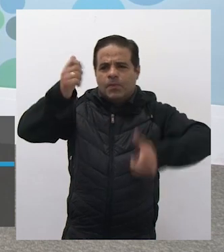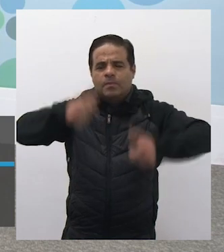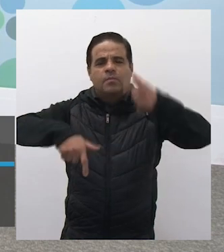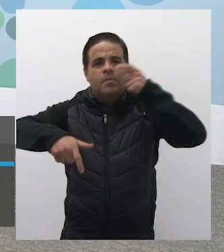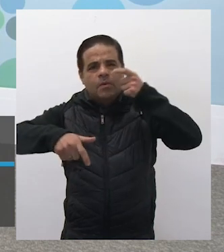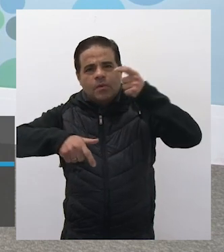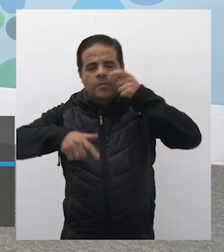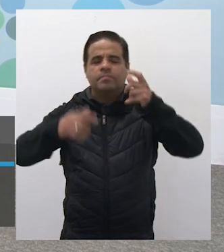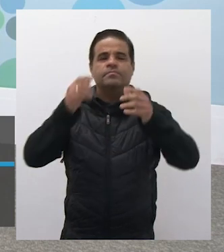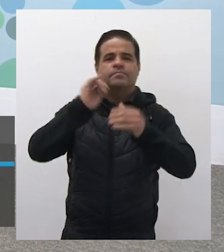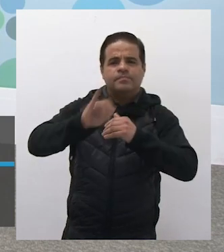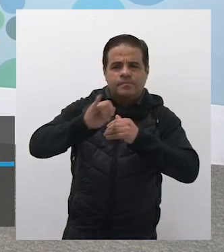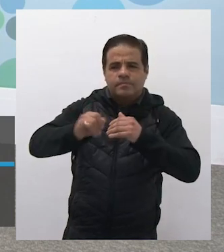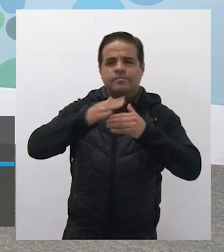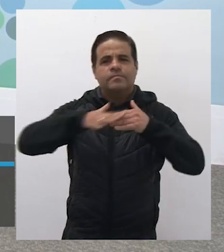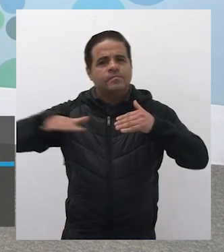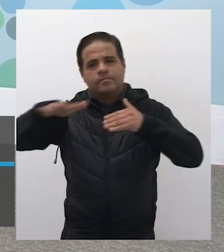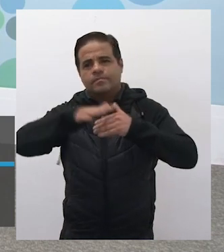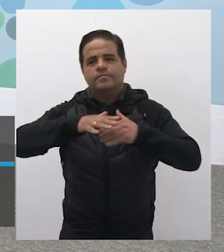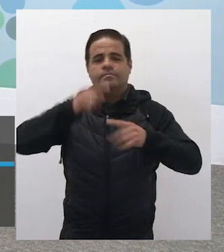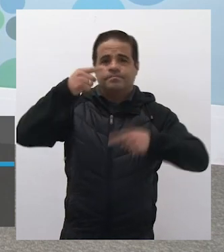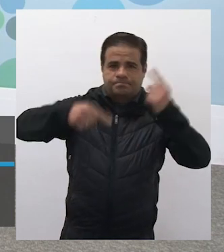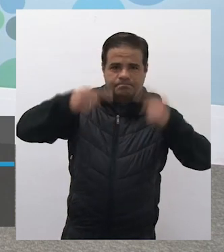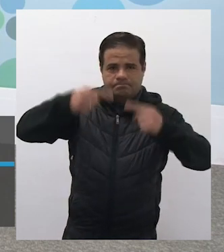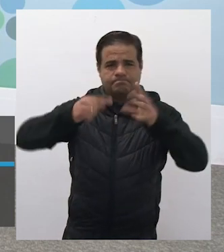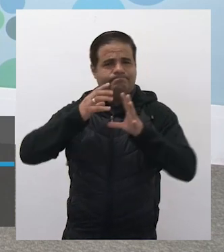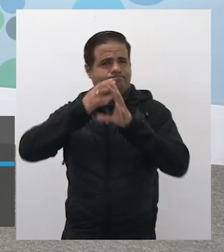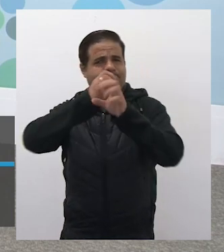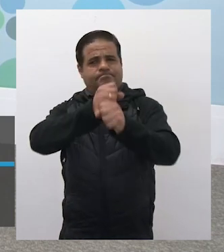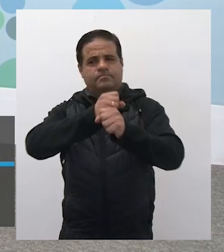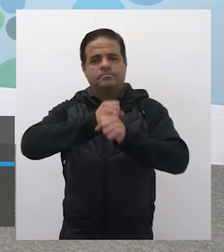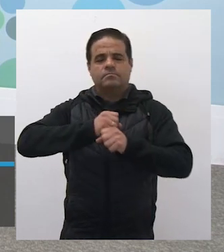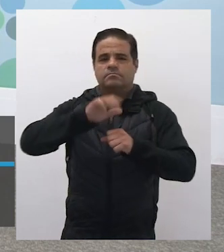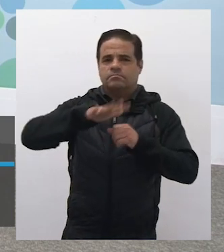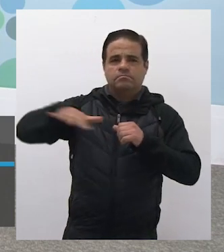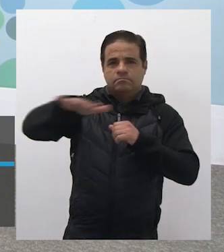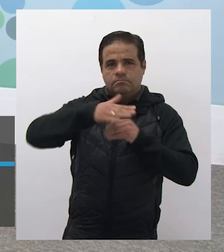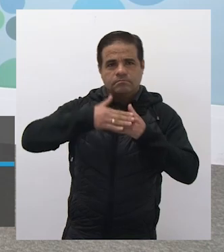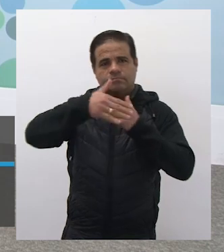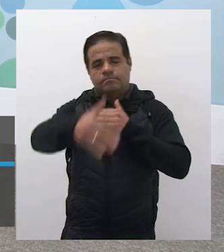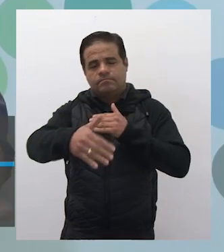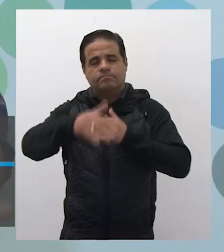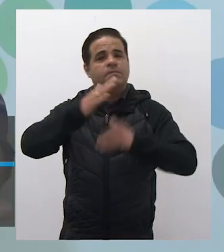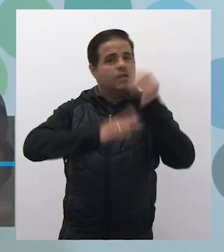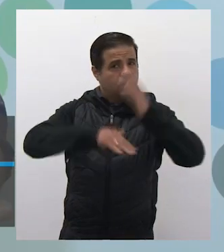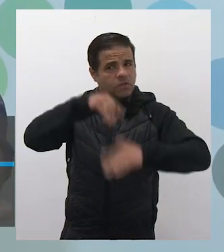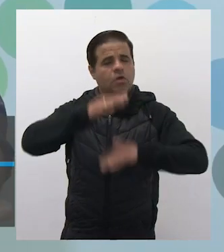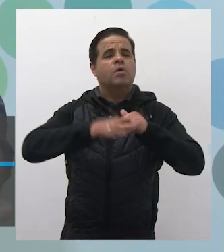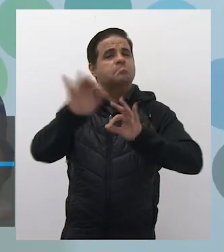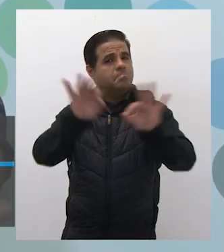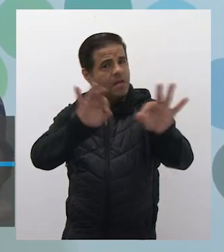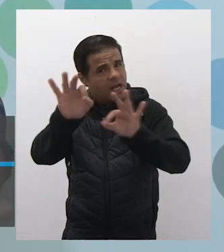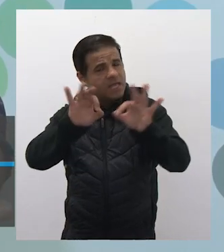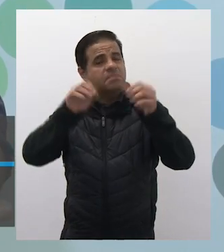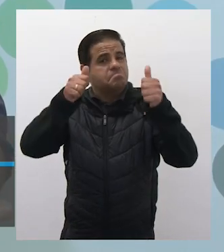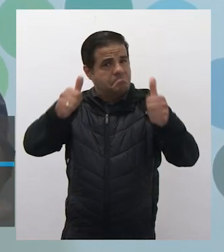Observar, apontar, contribuir, discutir, soma, soluções, ações bem